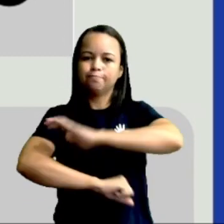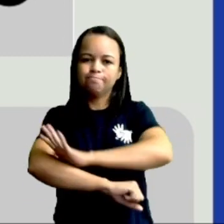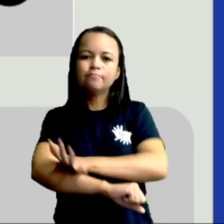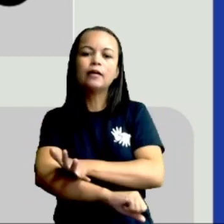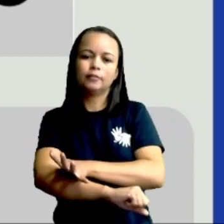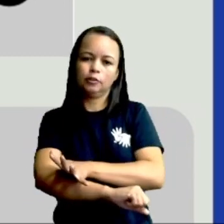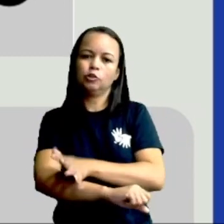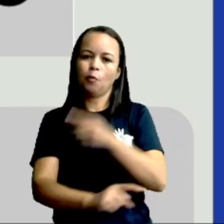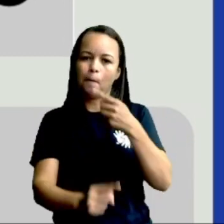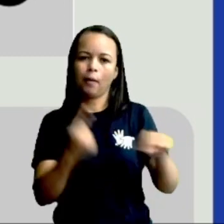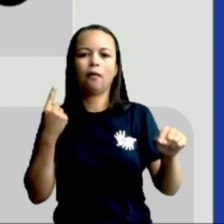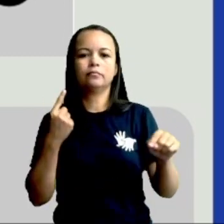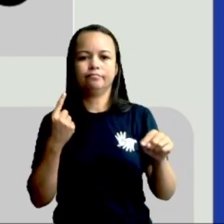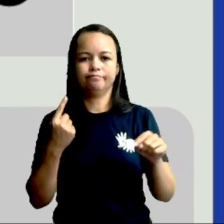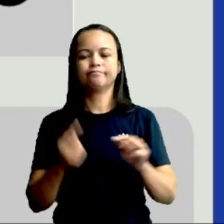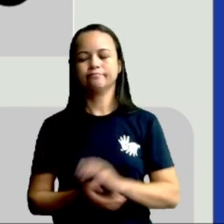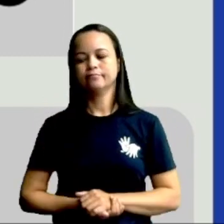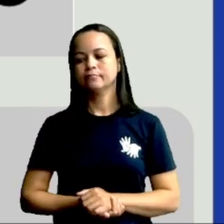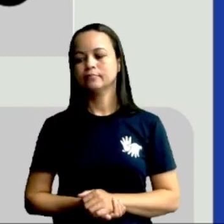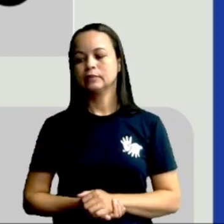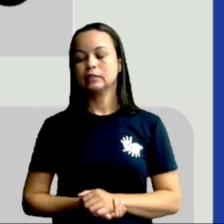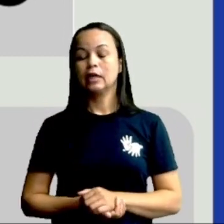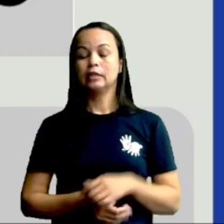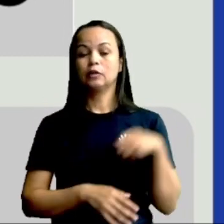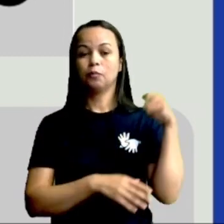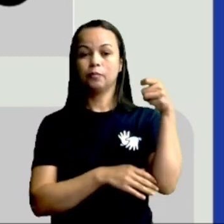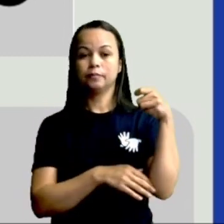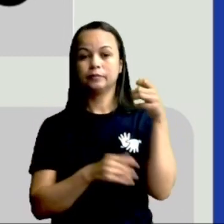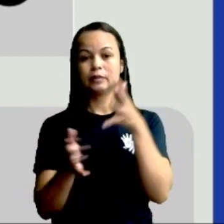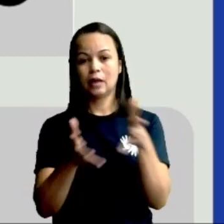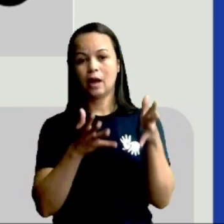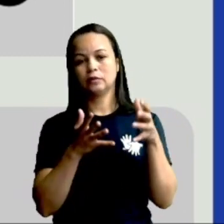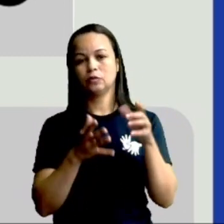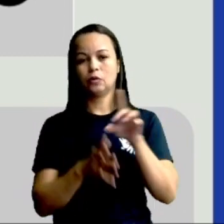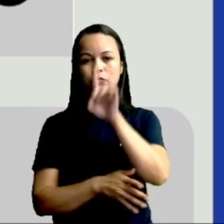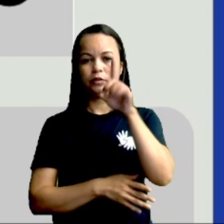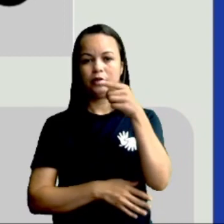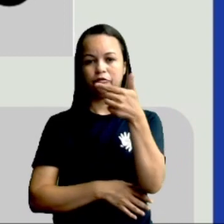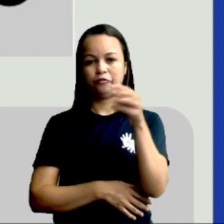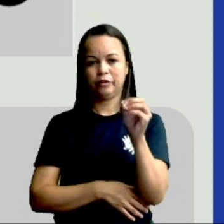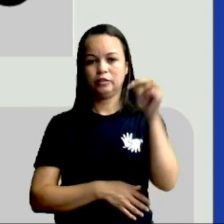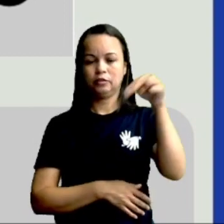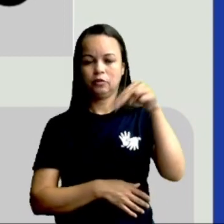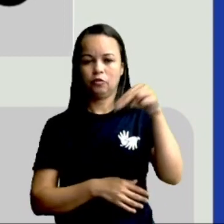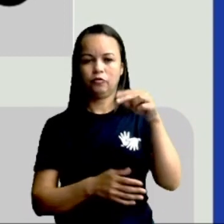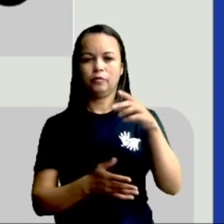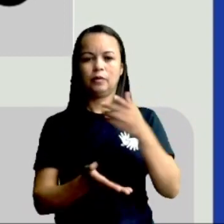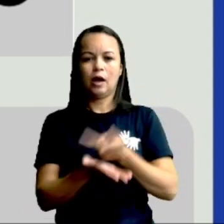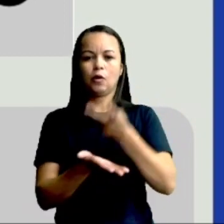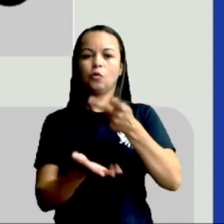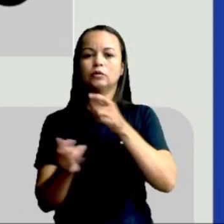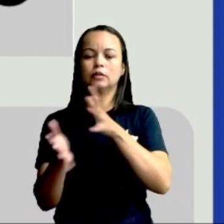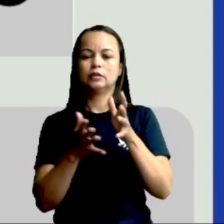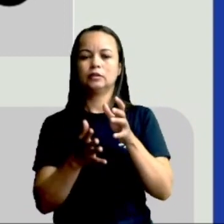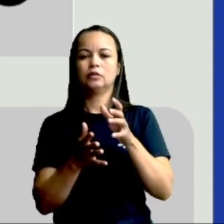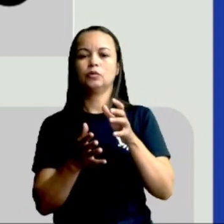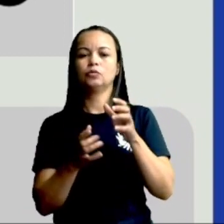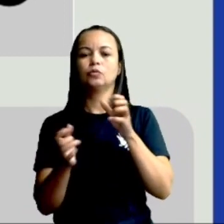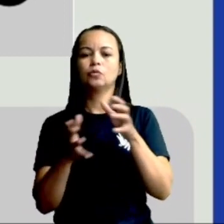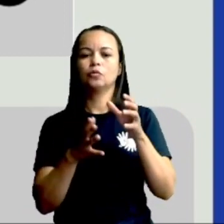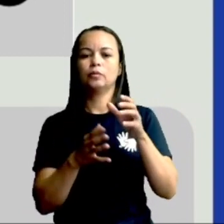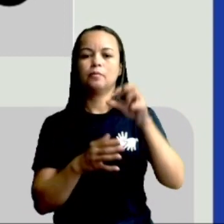tá? Então, o primeiro ato evocativo ao 20 de novembro aconteceu no Clube Marcílio